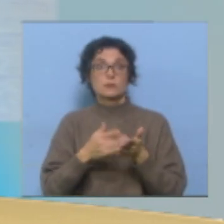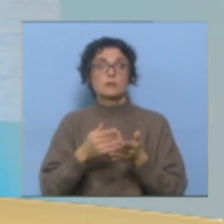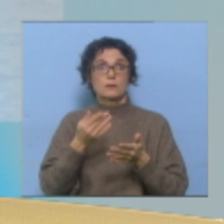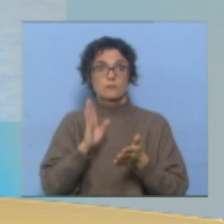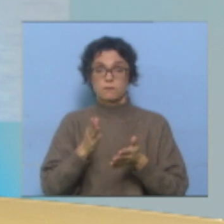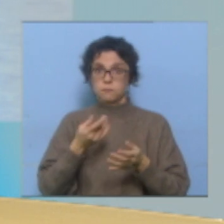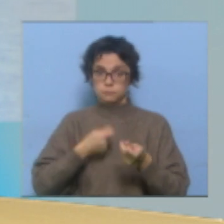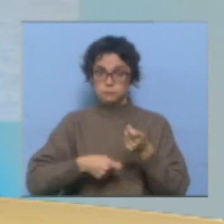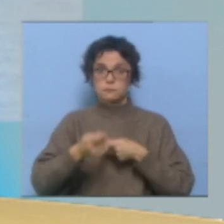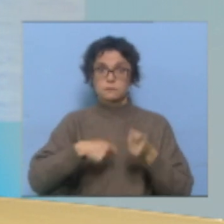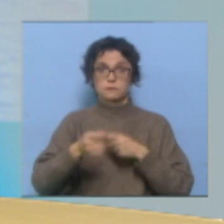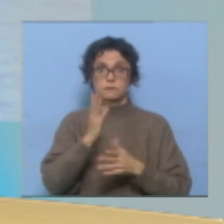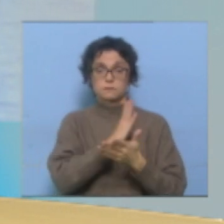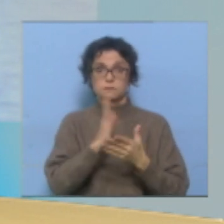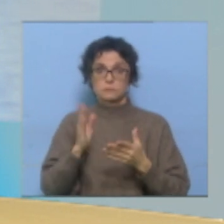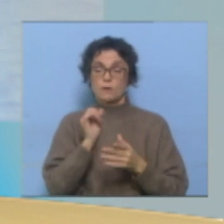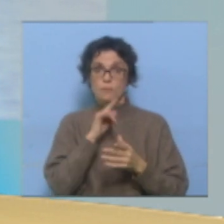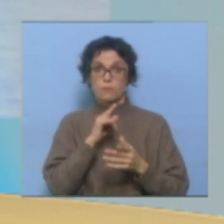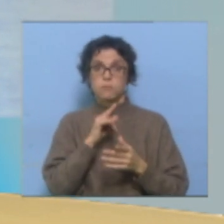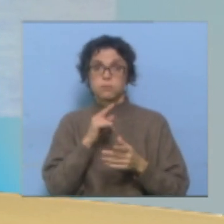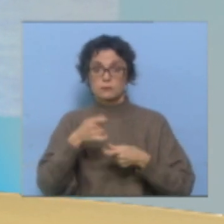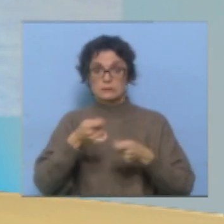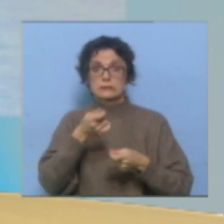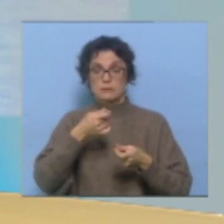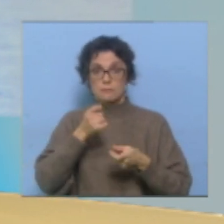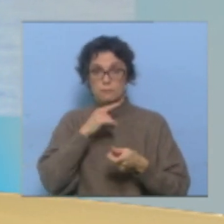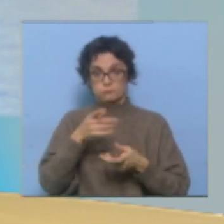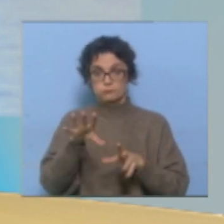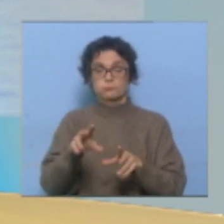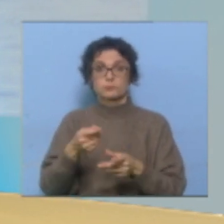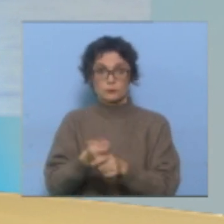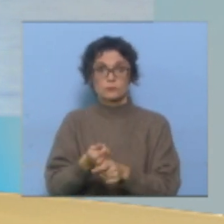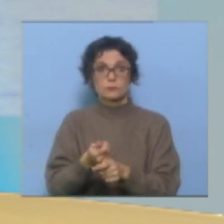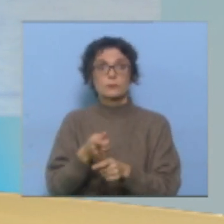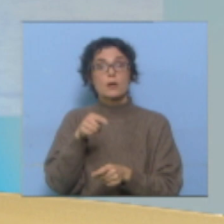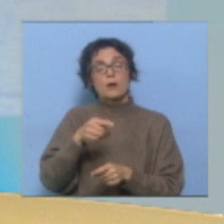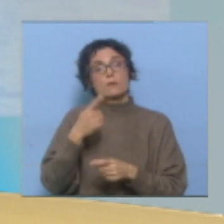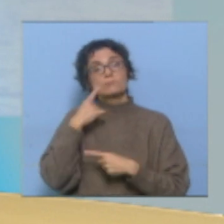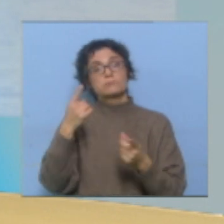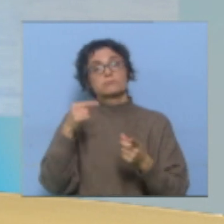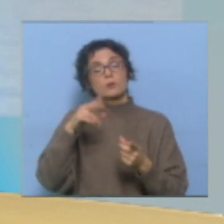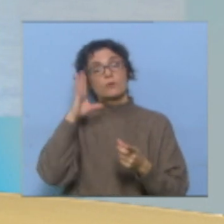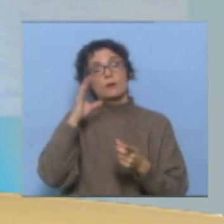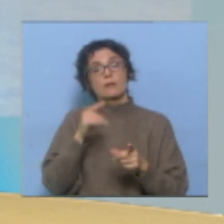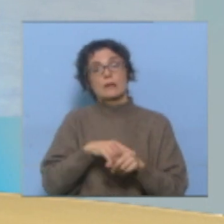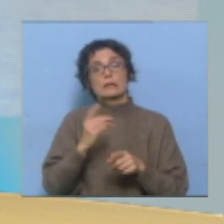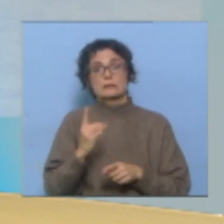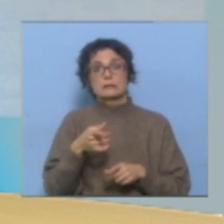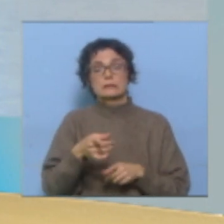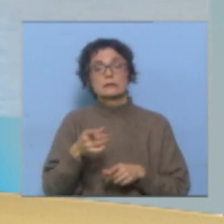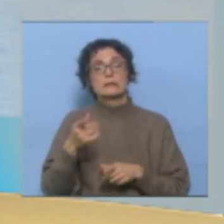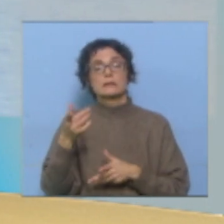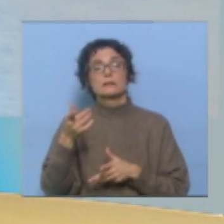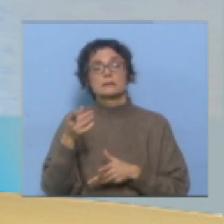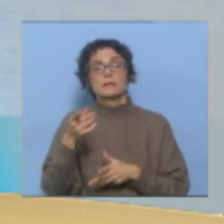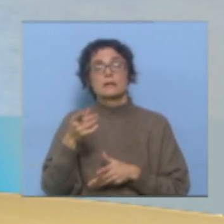hoje em Lisboa, mais logo, pelas 18h30, é apresentado na Igreja de Santa Joana Princesa, por alguém que conviveu com ele também